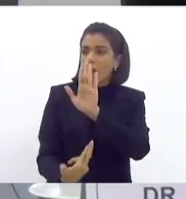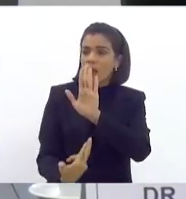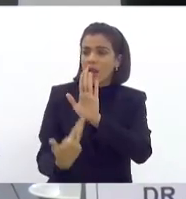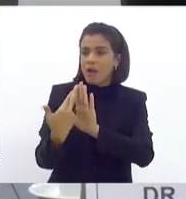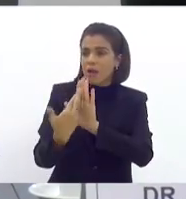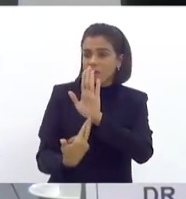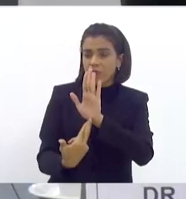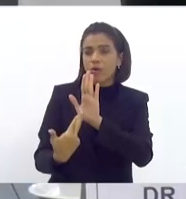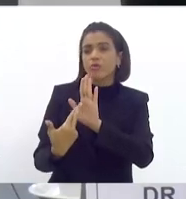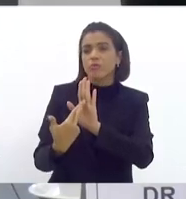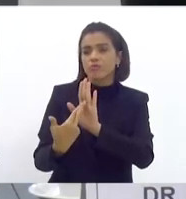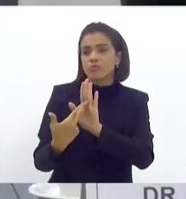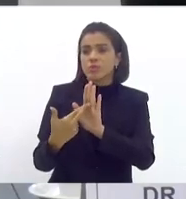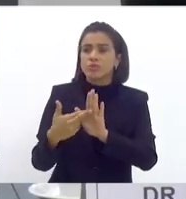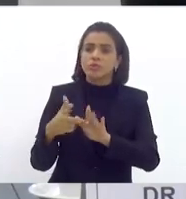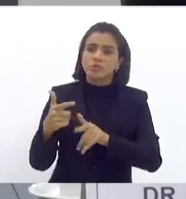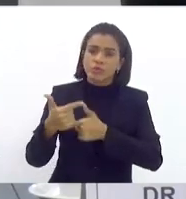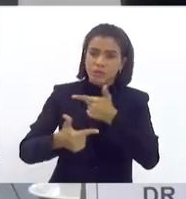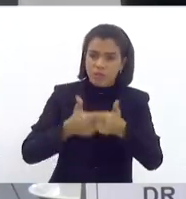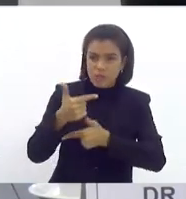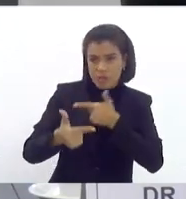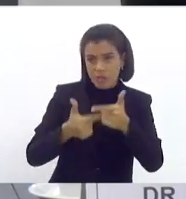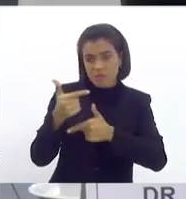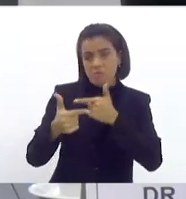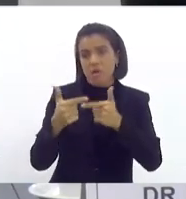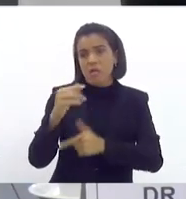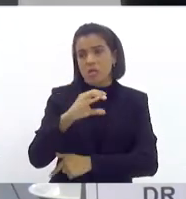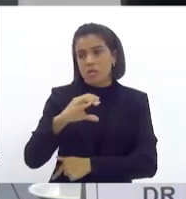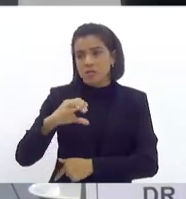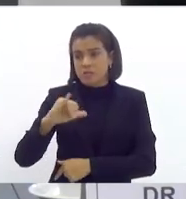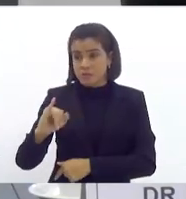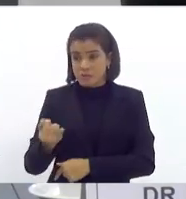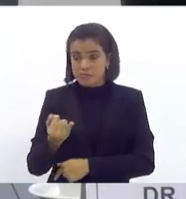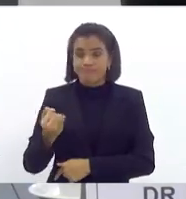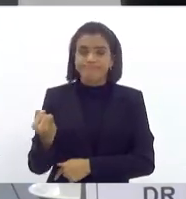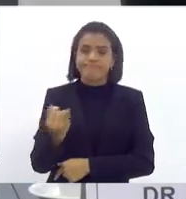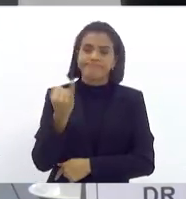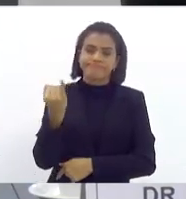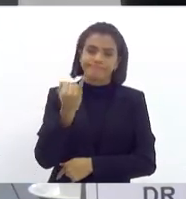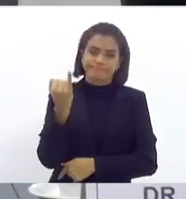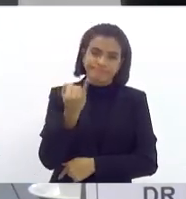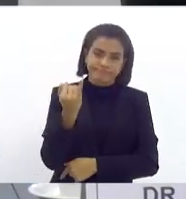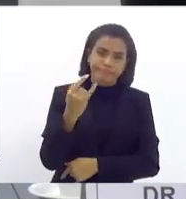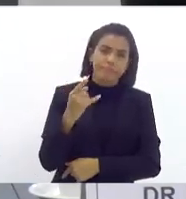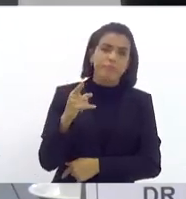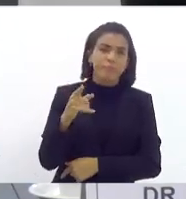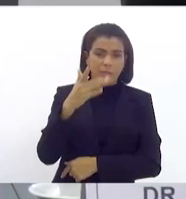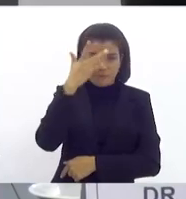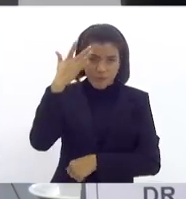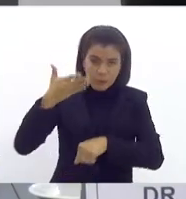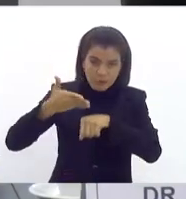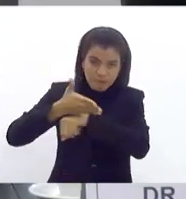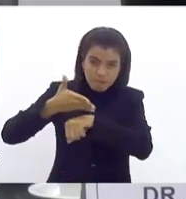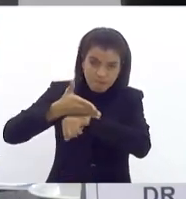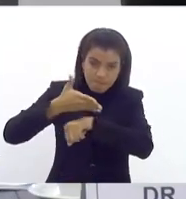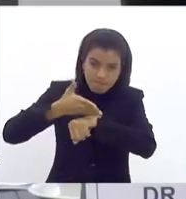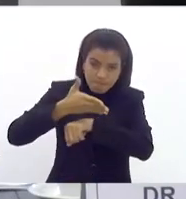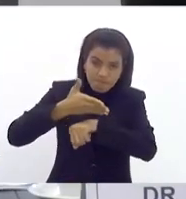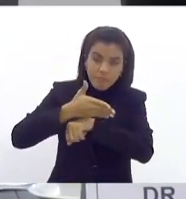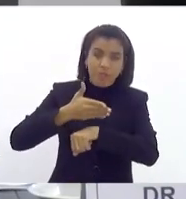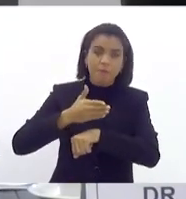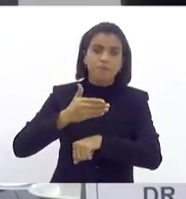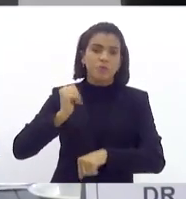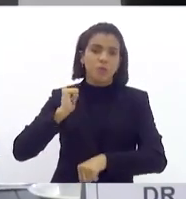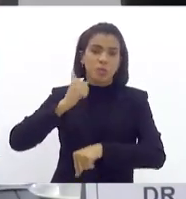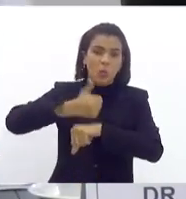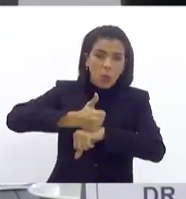de produtividade aí da CCJ. E aí é importante para aqueles assíduos membros, titulares e